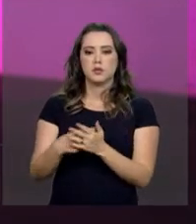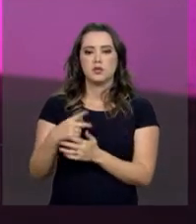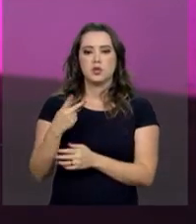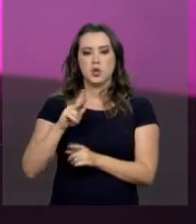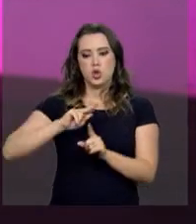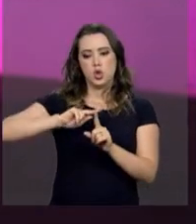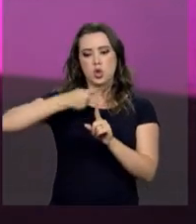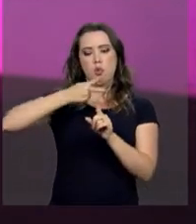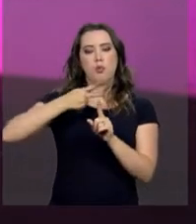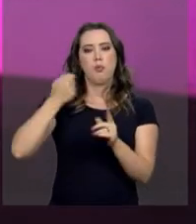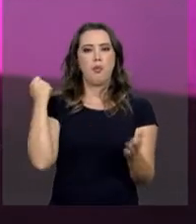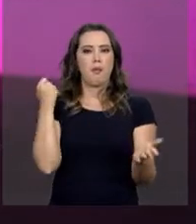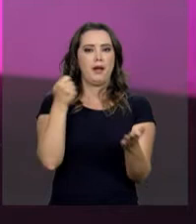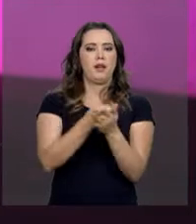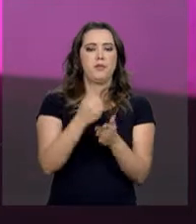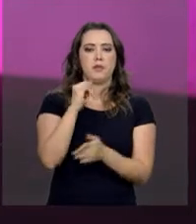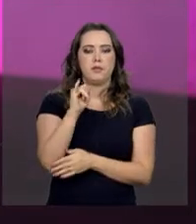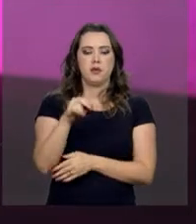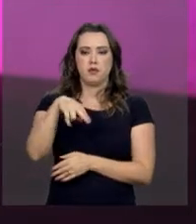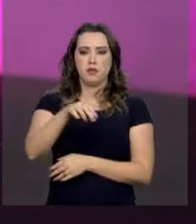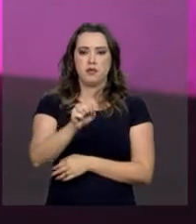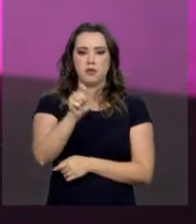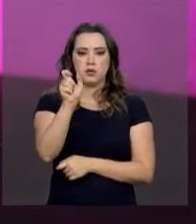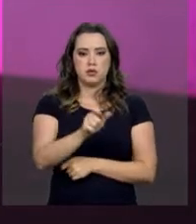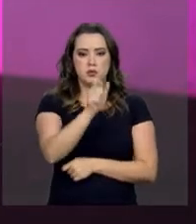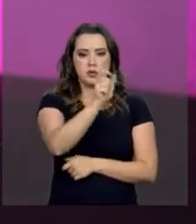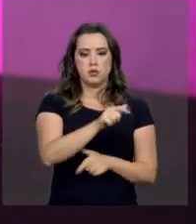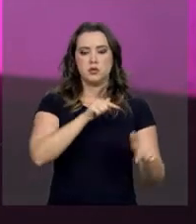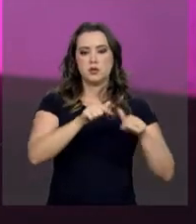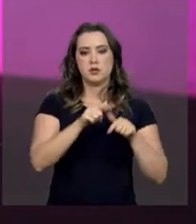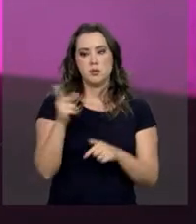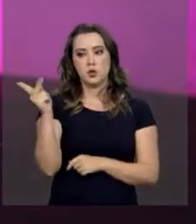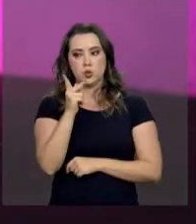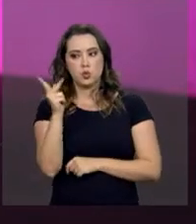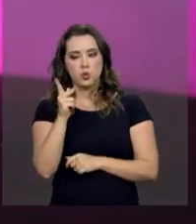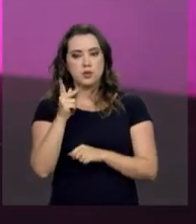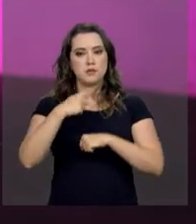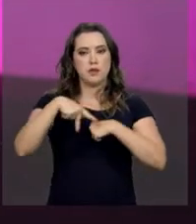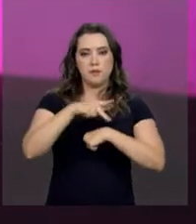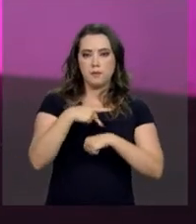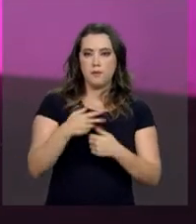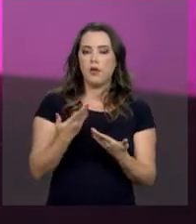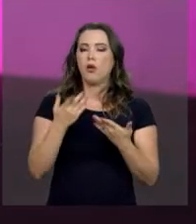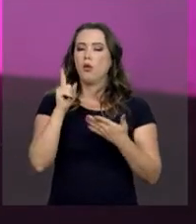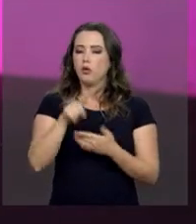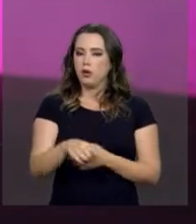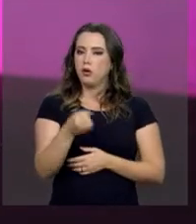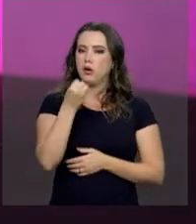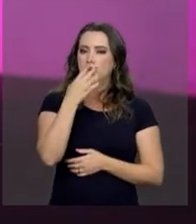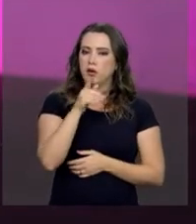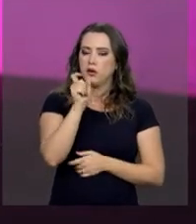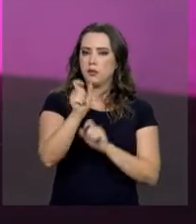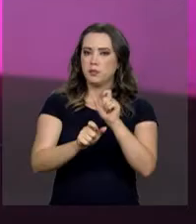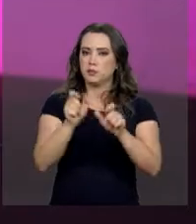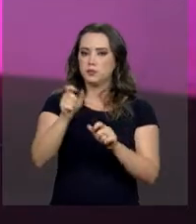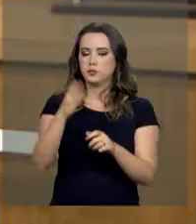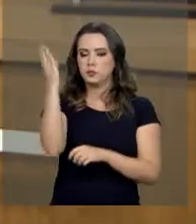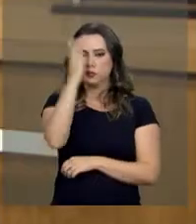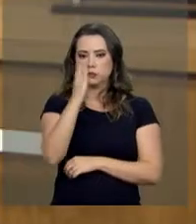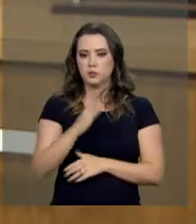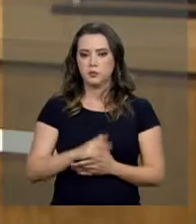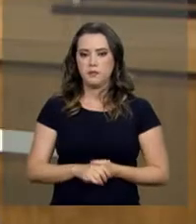na previdência social de pessoas que trabalharam nos dois países favorecendo os investimentos no brasil